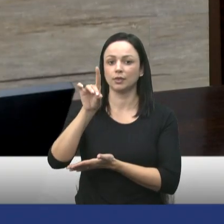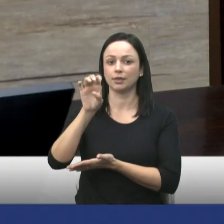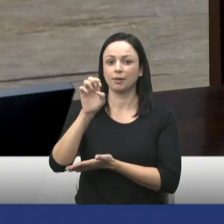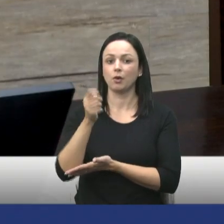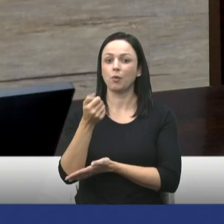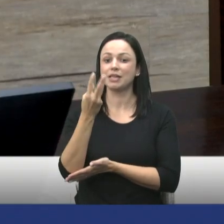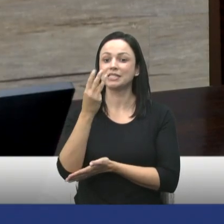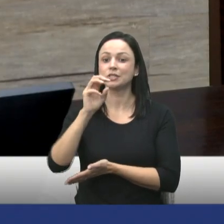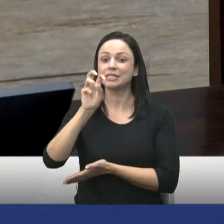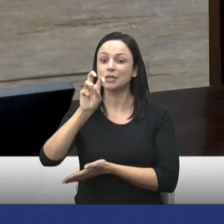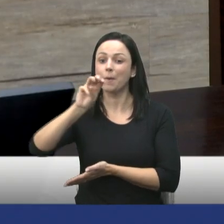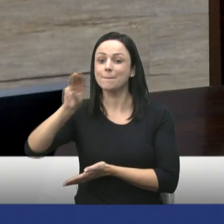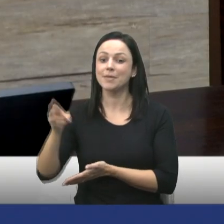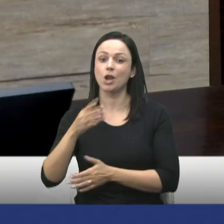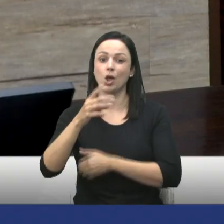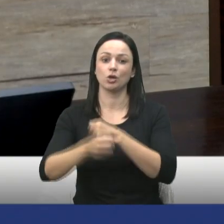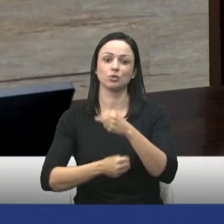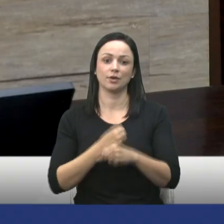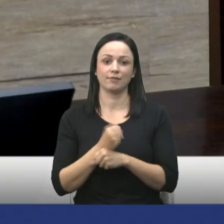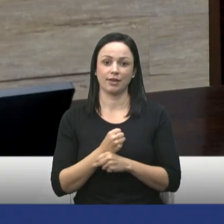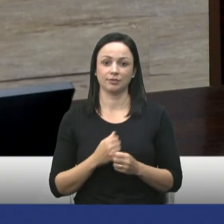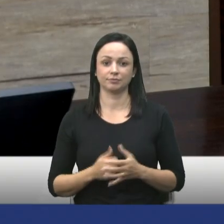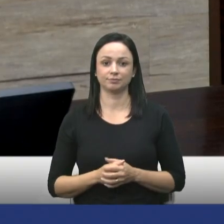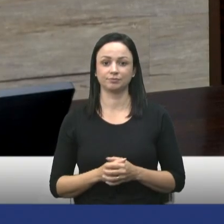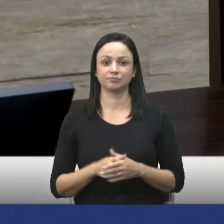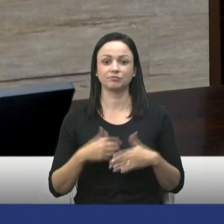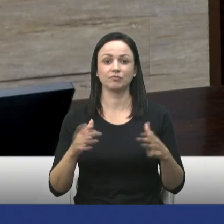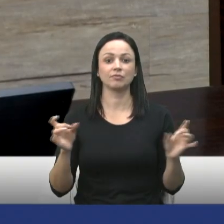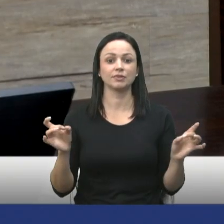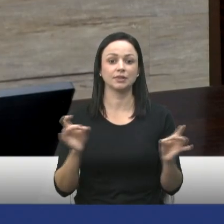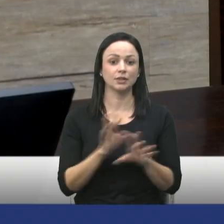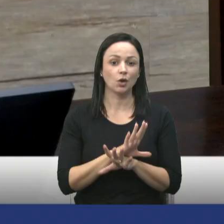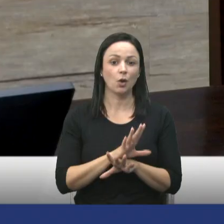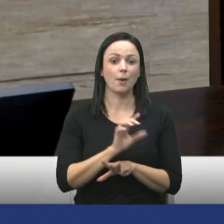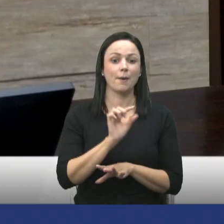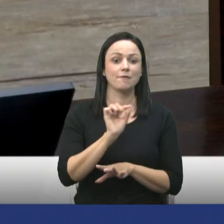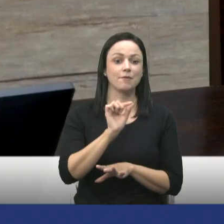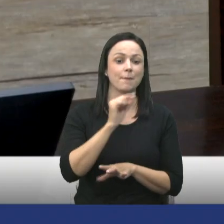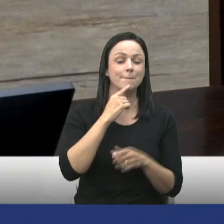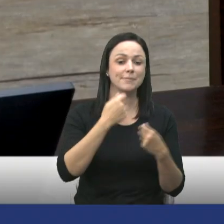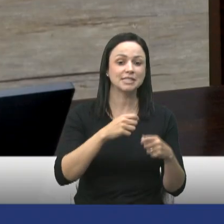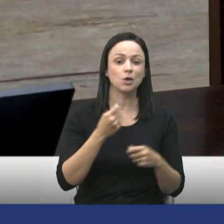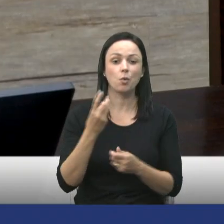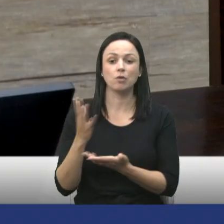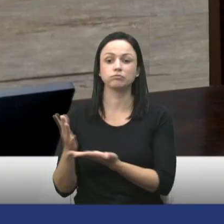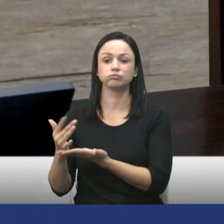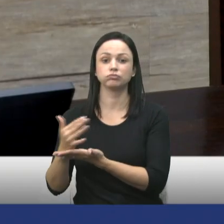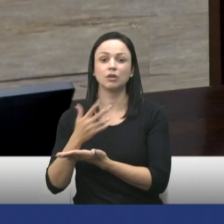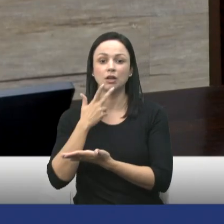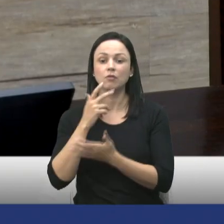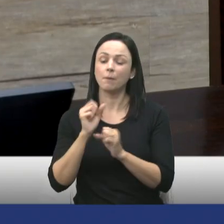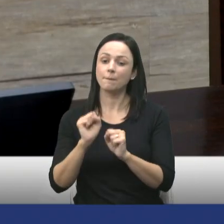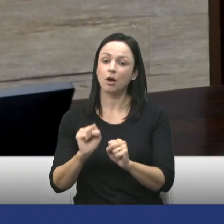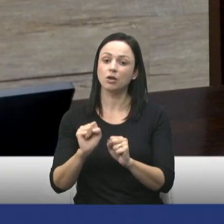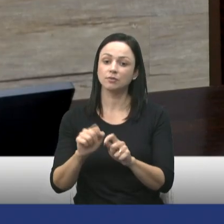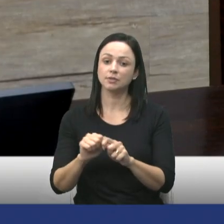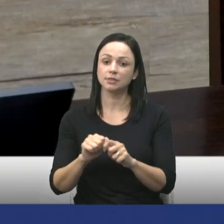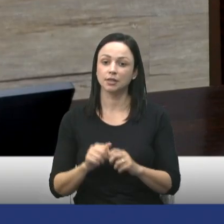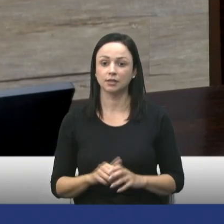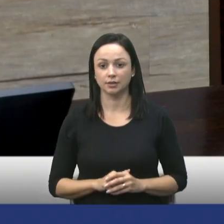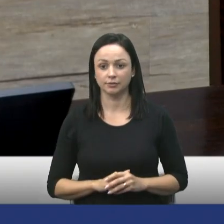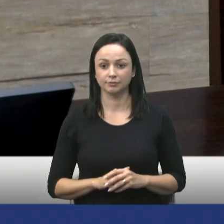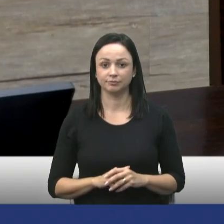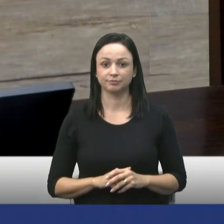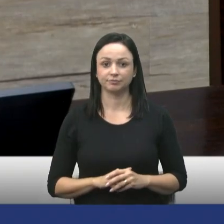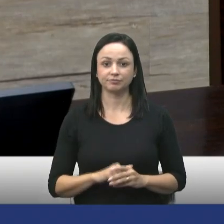milhões para o ano que vem. Quando terminou de falar o que precisa e quanto vai ter de arrecadação, ele falou, pode fazer. Então, às vezes,